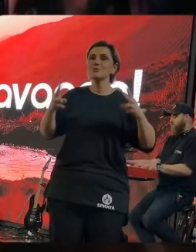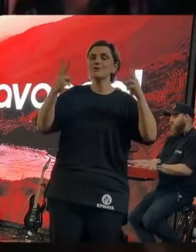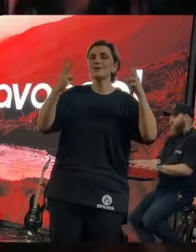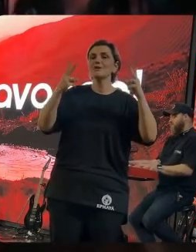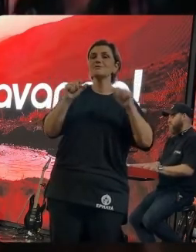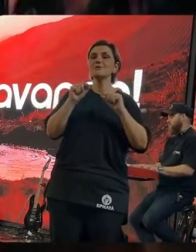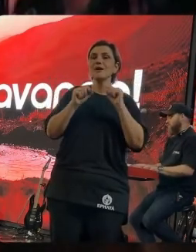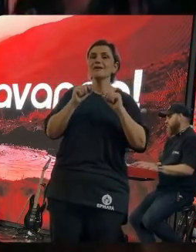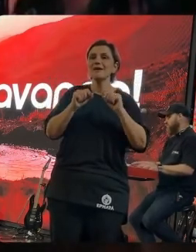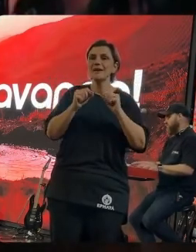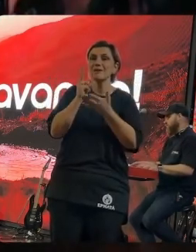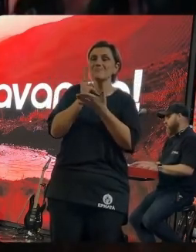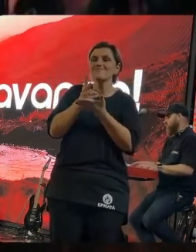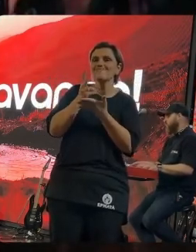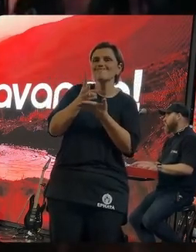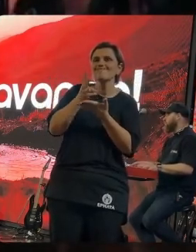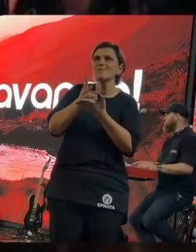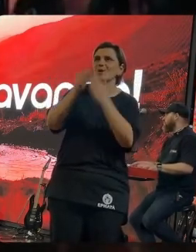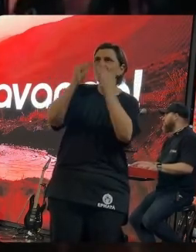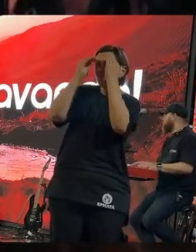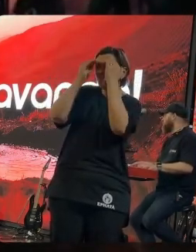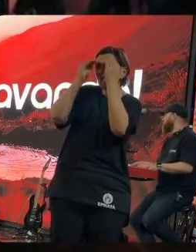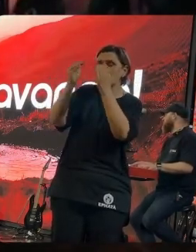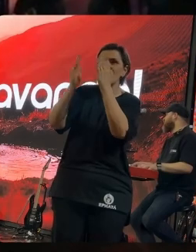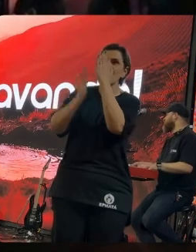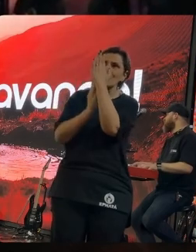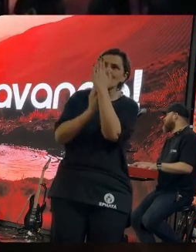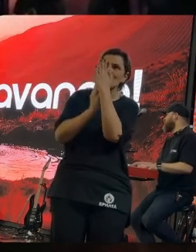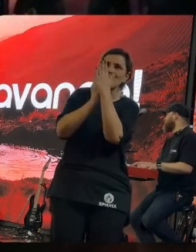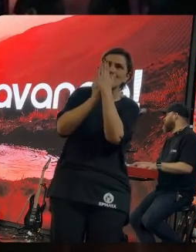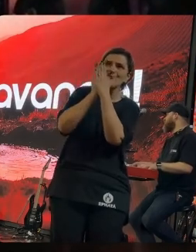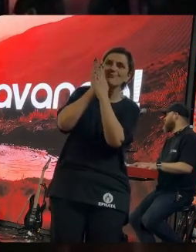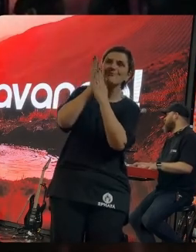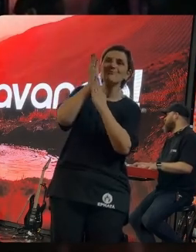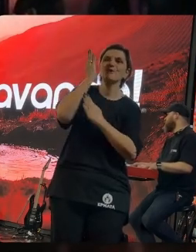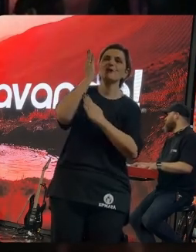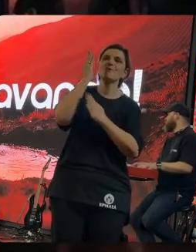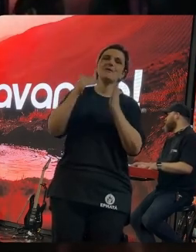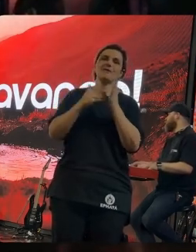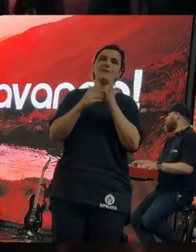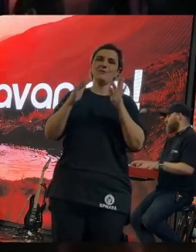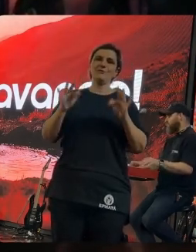é aquele que permanece fiel até o fim.